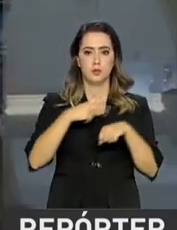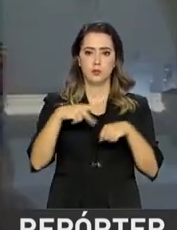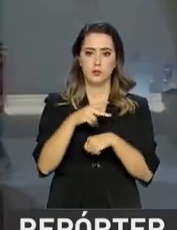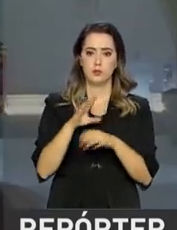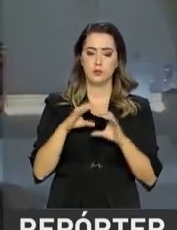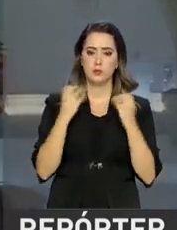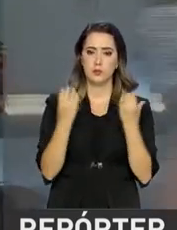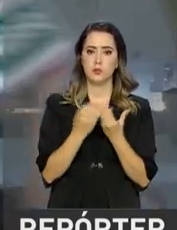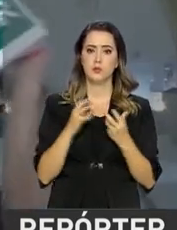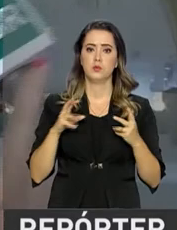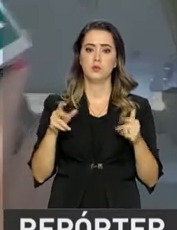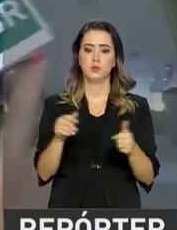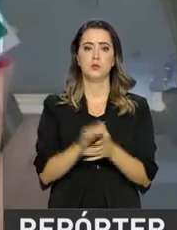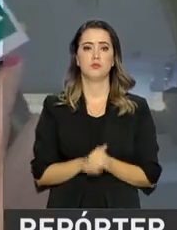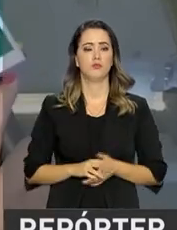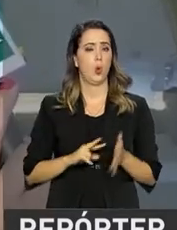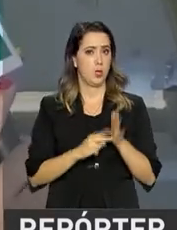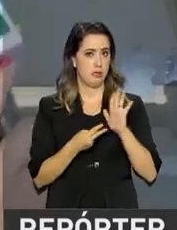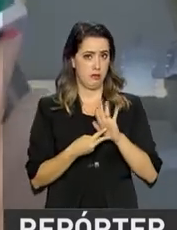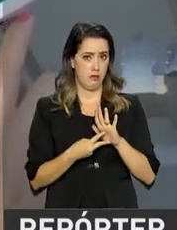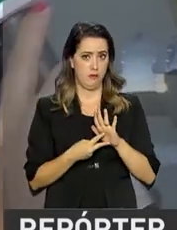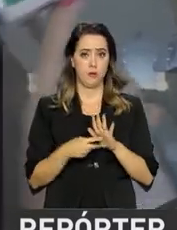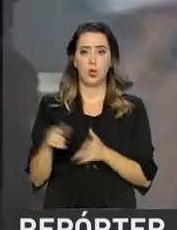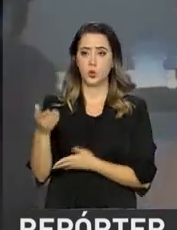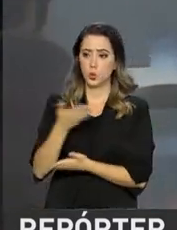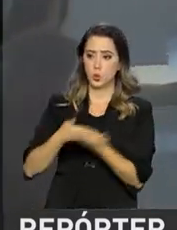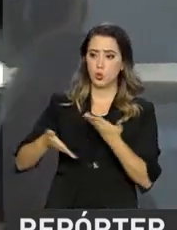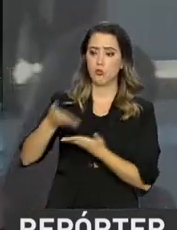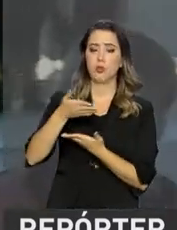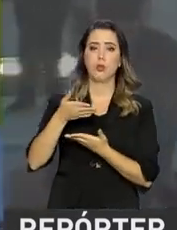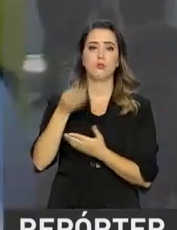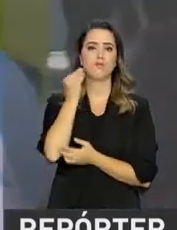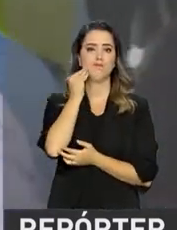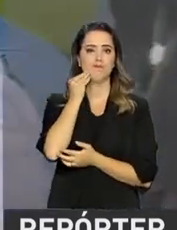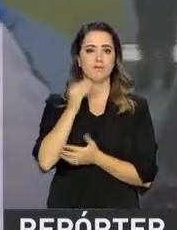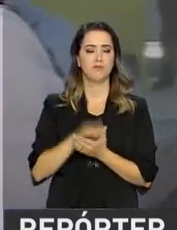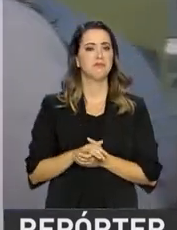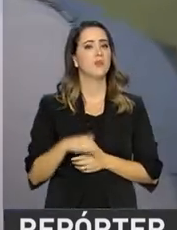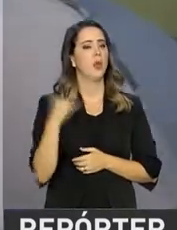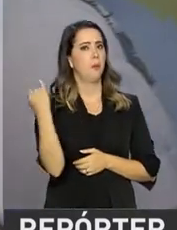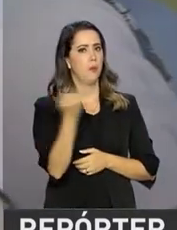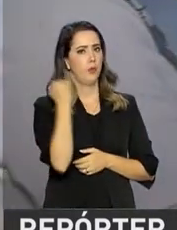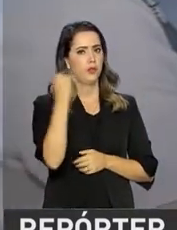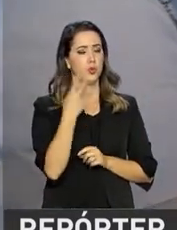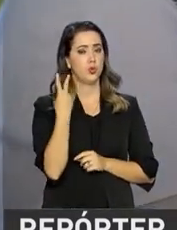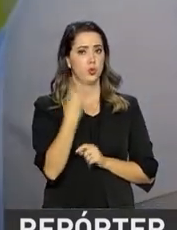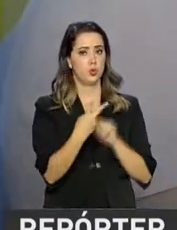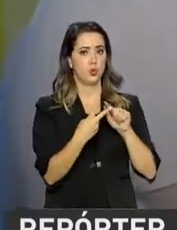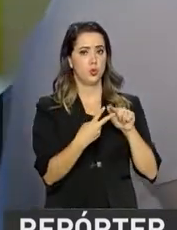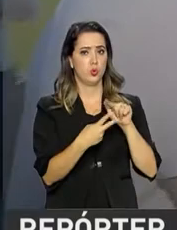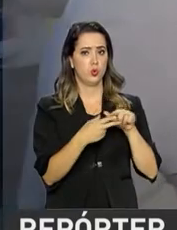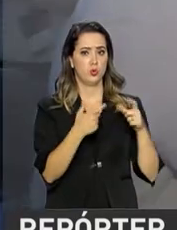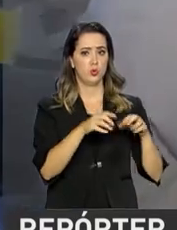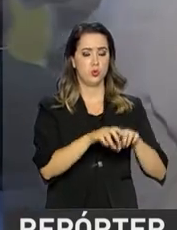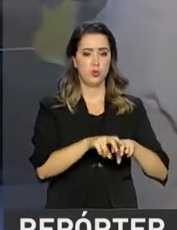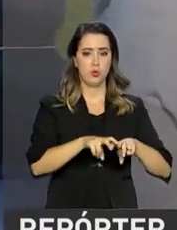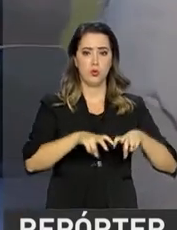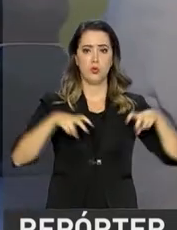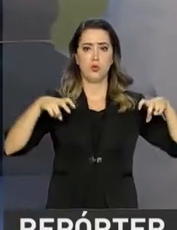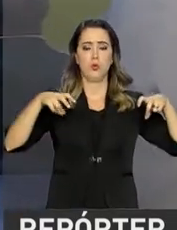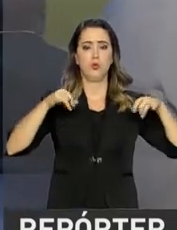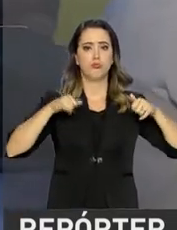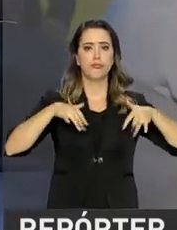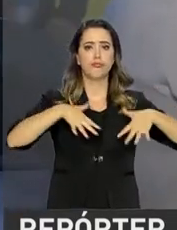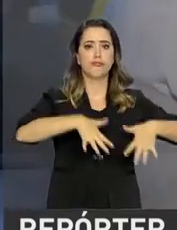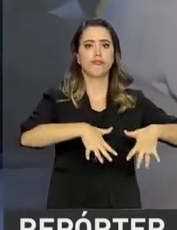a comunidade como um todo. Ou seja, uma importante troca de experiência, né? Muito importante, em dois espaços. Nós temos um auditório e uma praça,